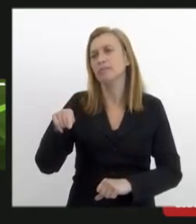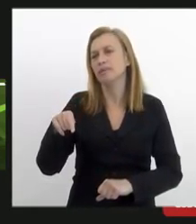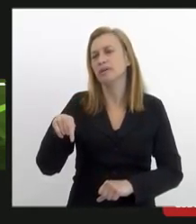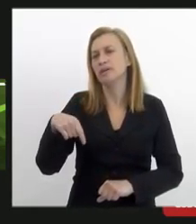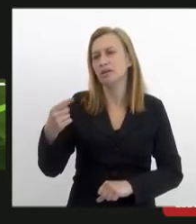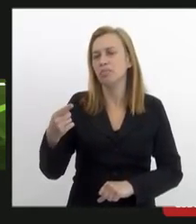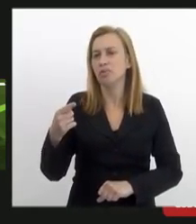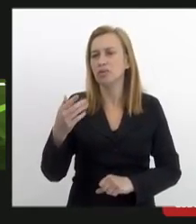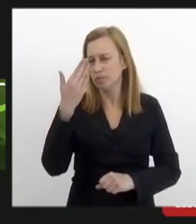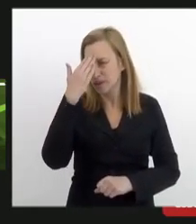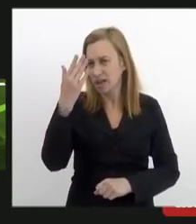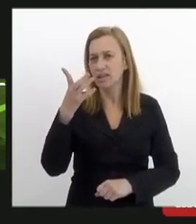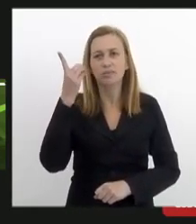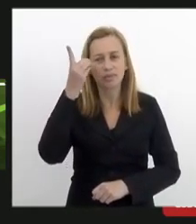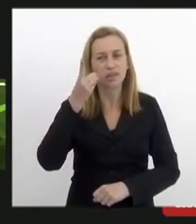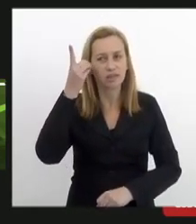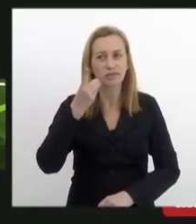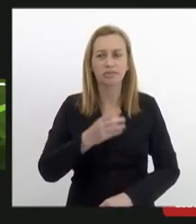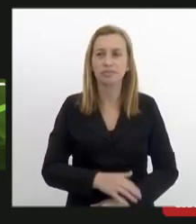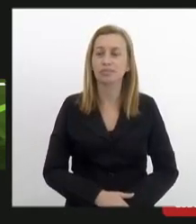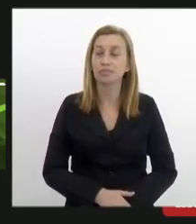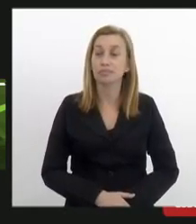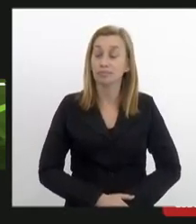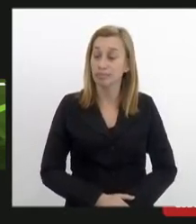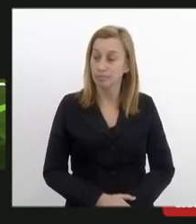obrigado, deputado. Olha,